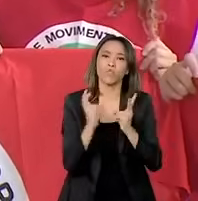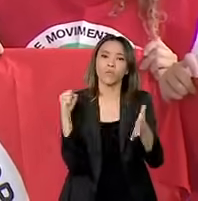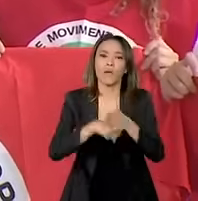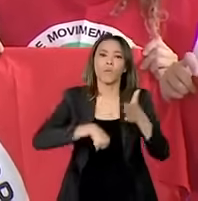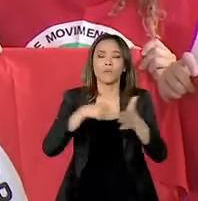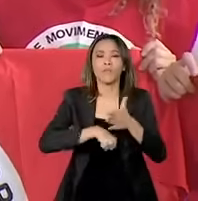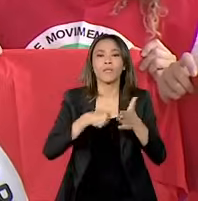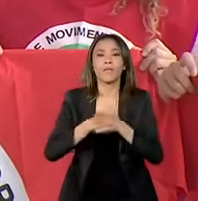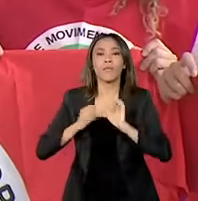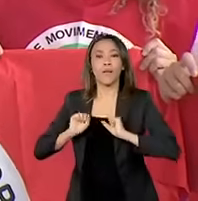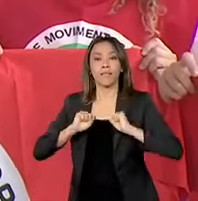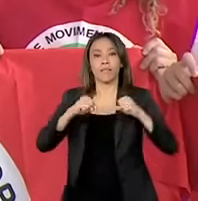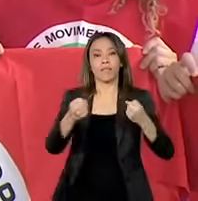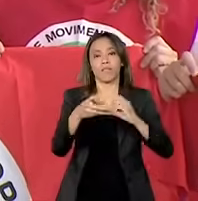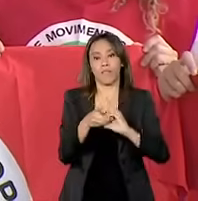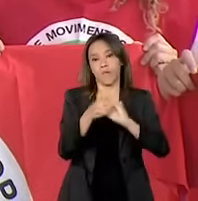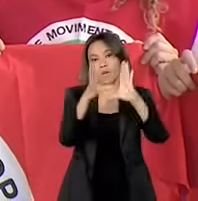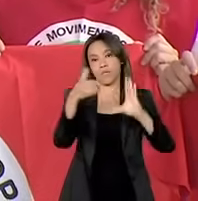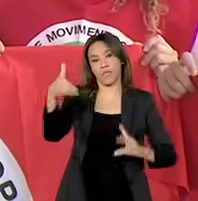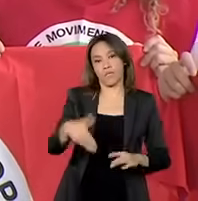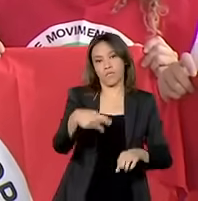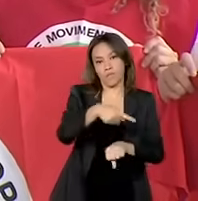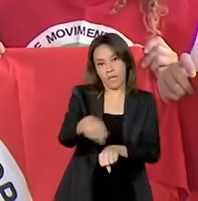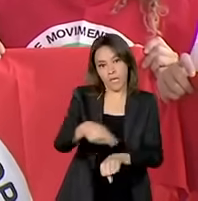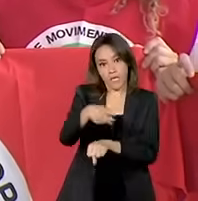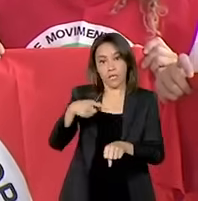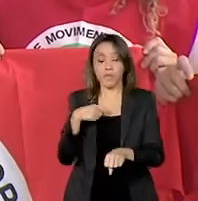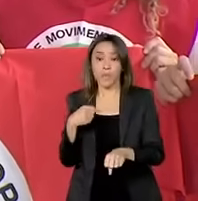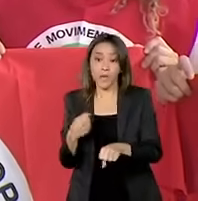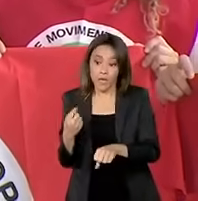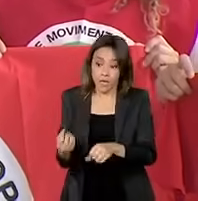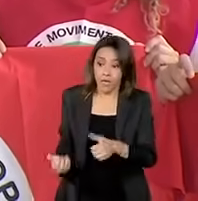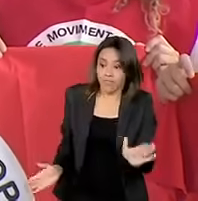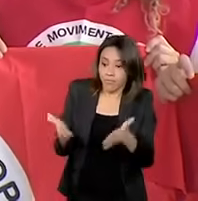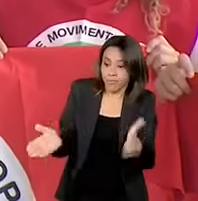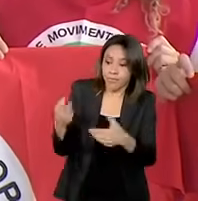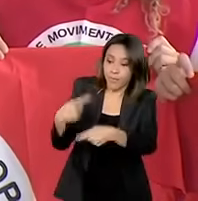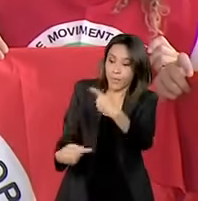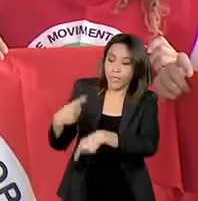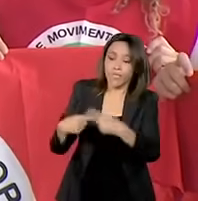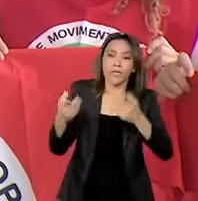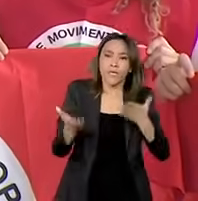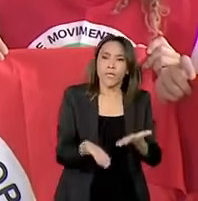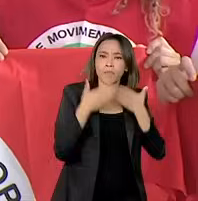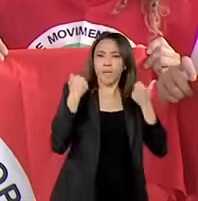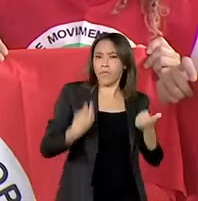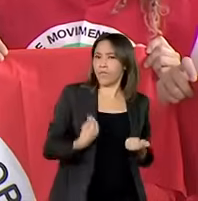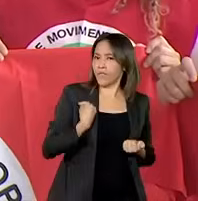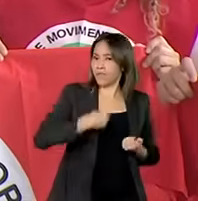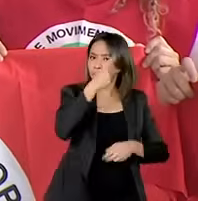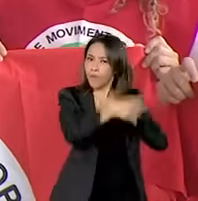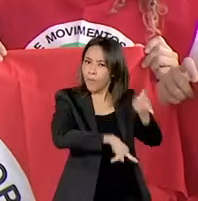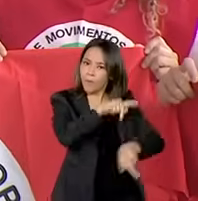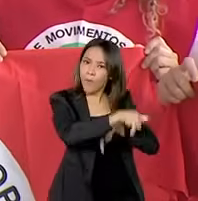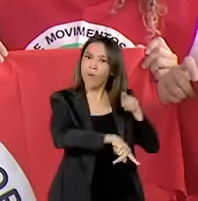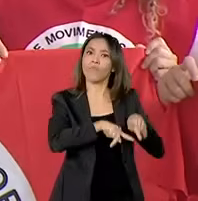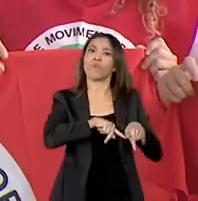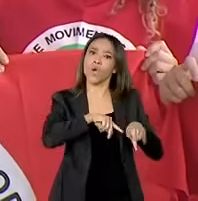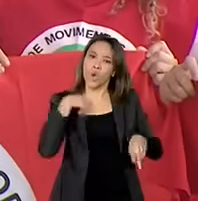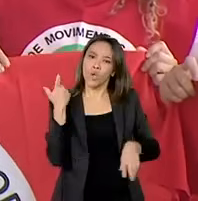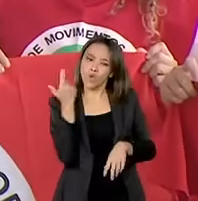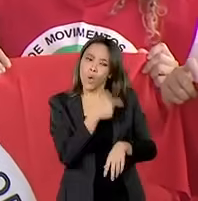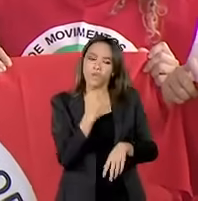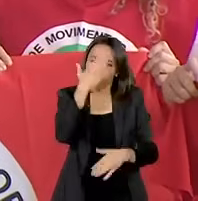a democracia nesse país. Promover políticas públicas e melhoria de vida para o nosso povo. Construir aquilo que a